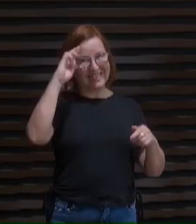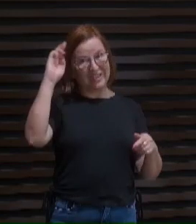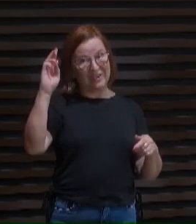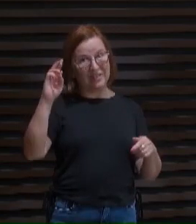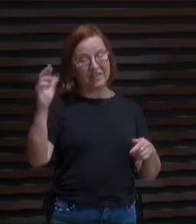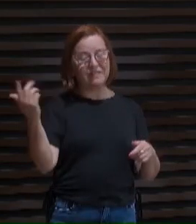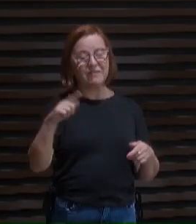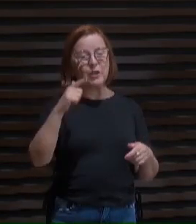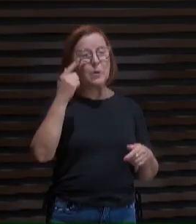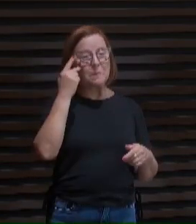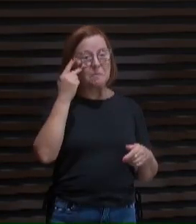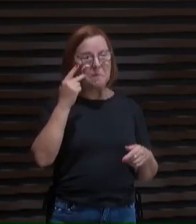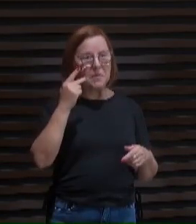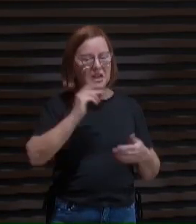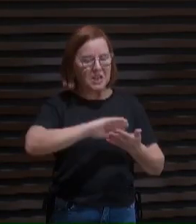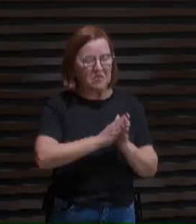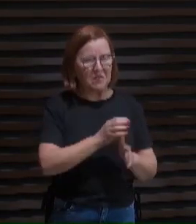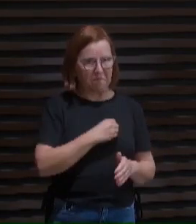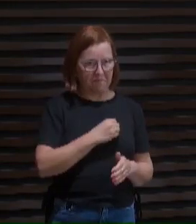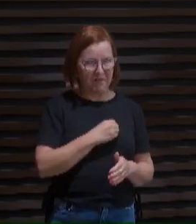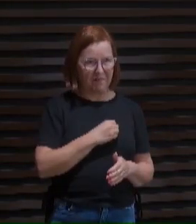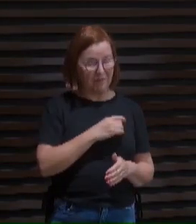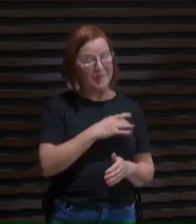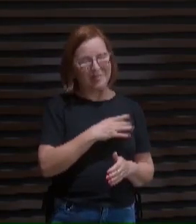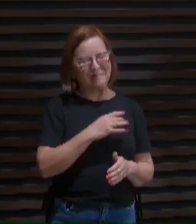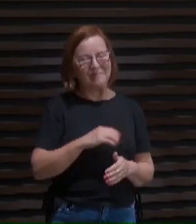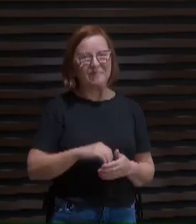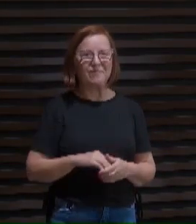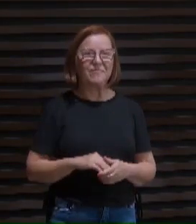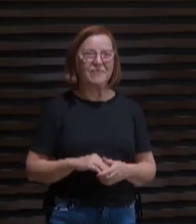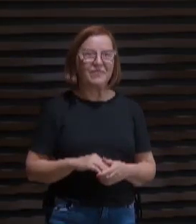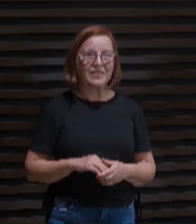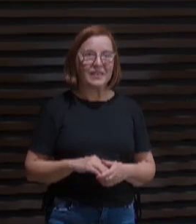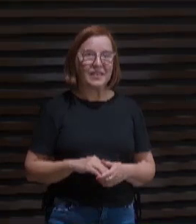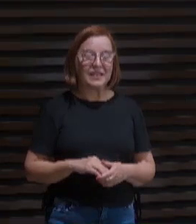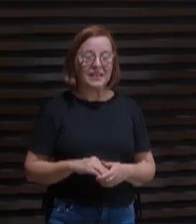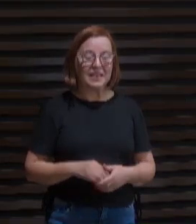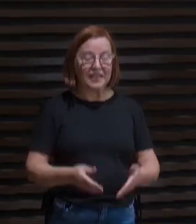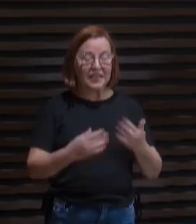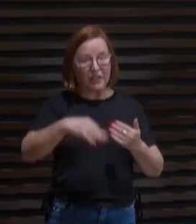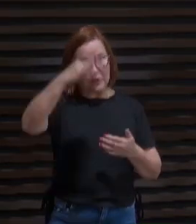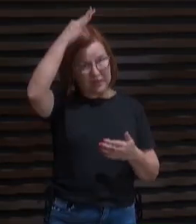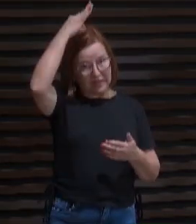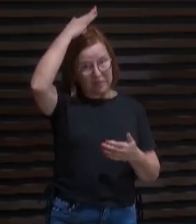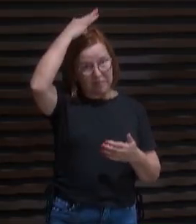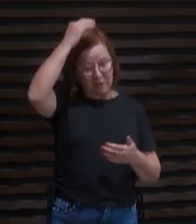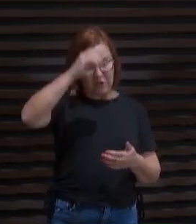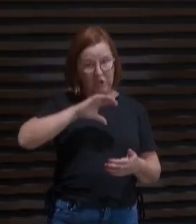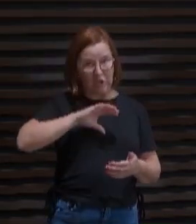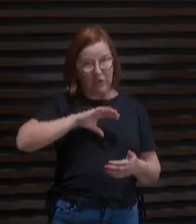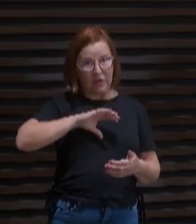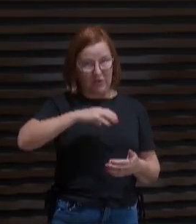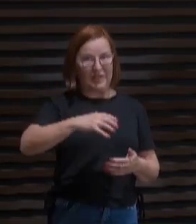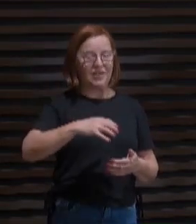Veio colocar um espírito de confiança, um espírito de intrepidez dentro de nós. Então ele